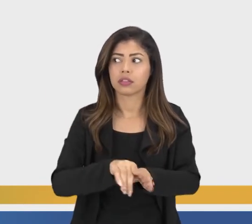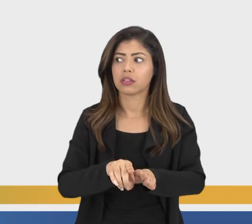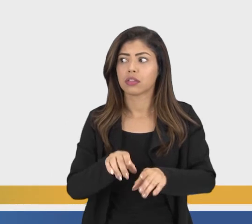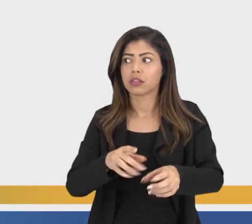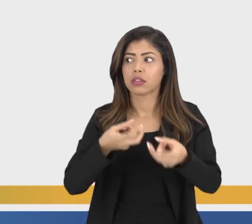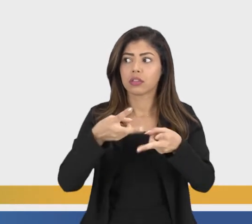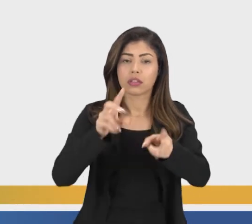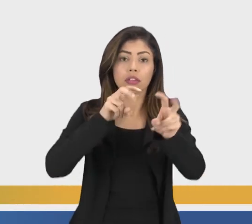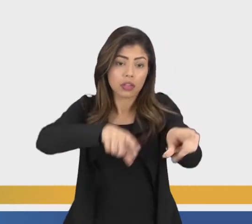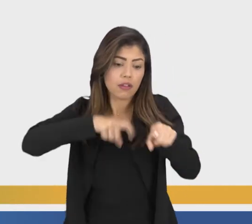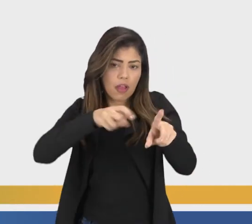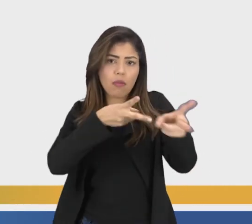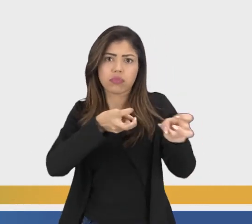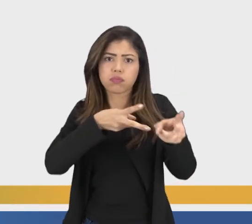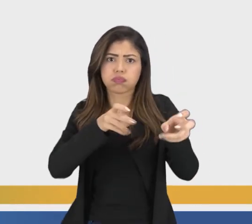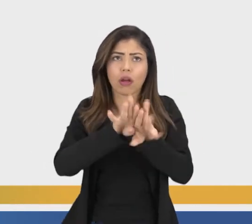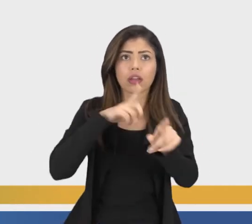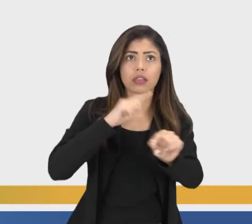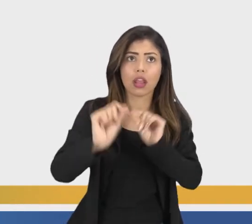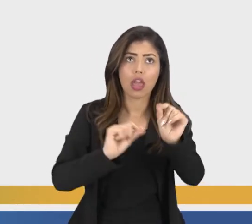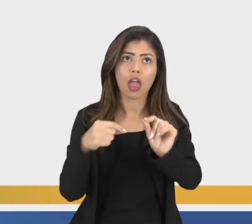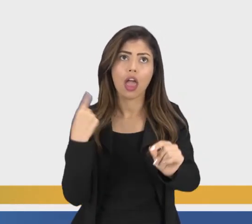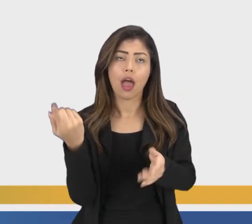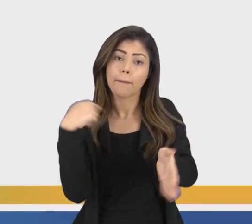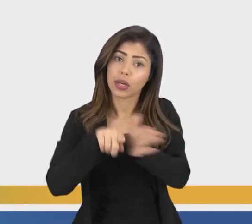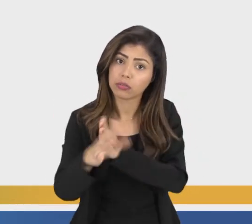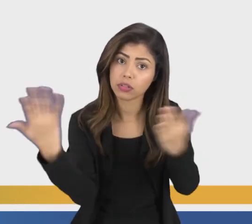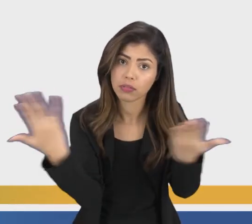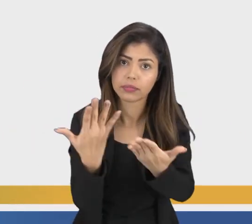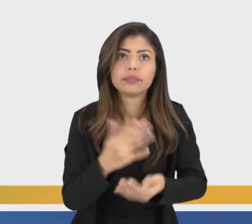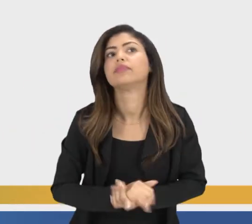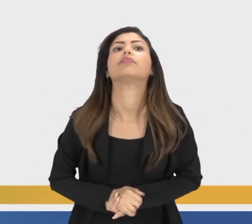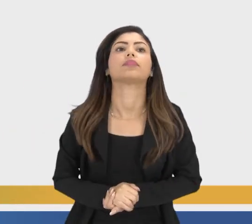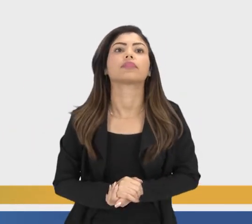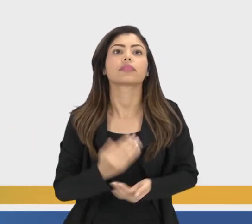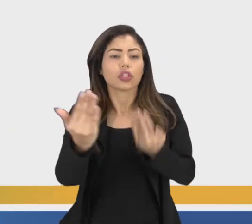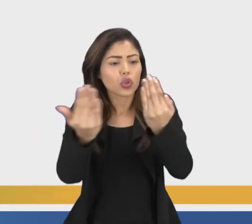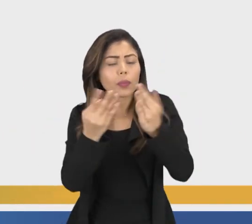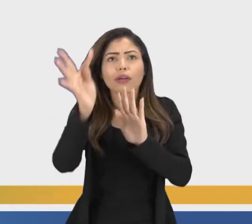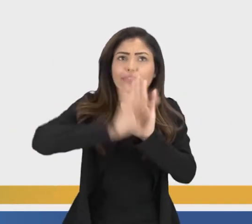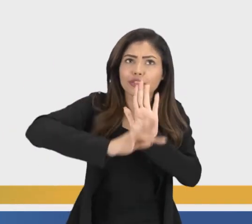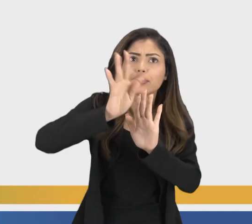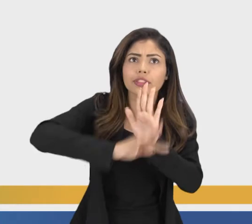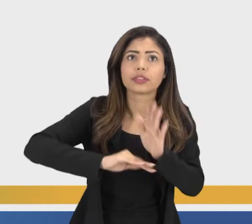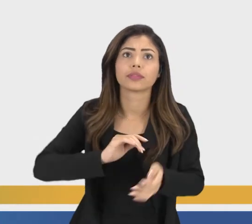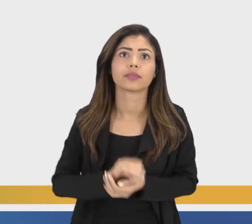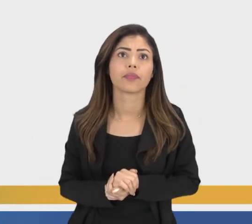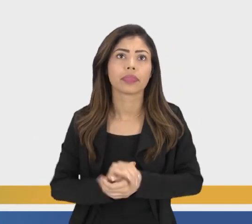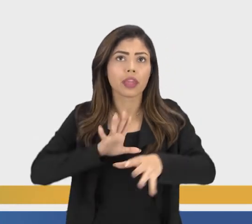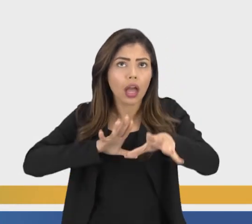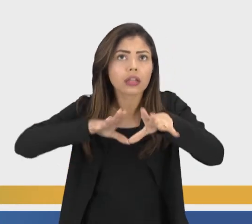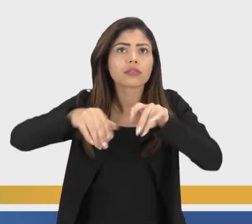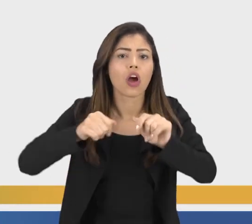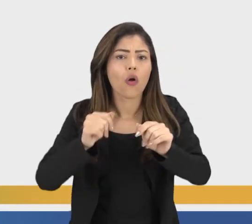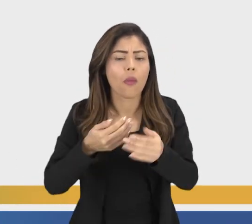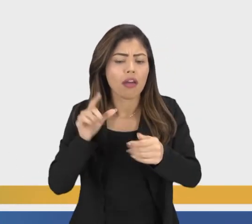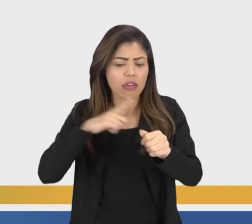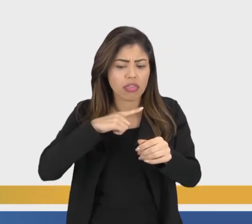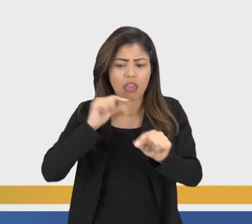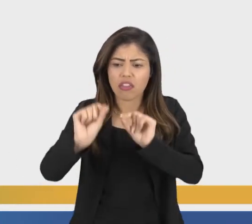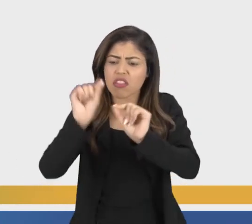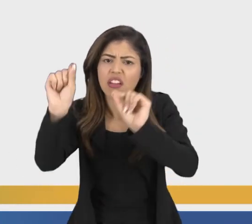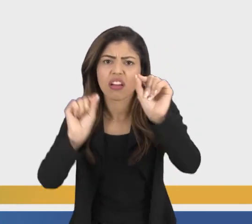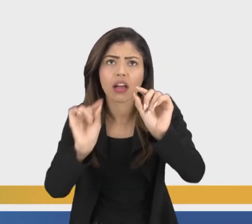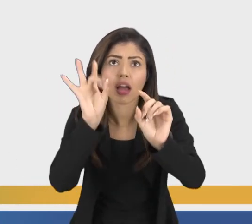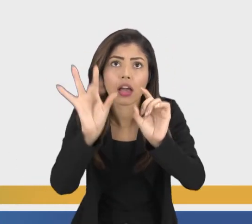que está sendo solicitado a nós. Ao comparar os textos, as formas de designação